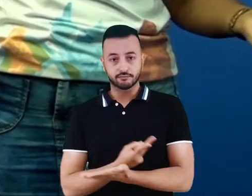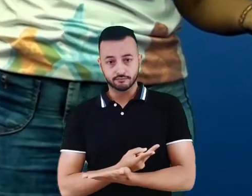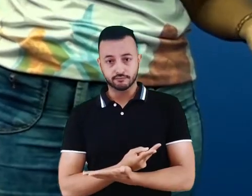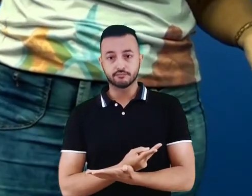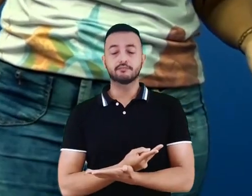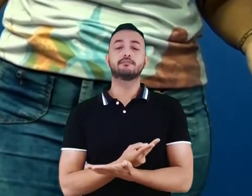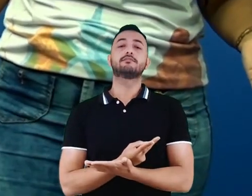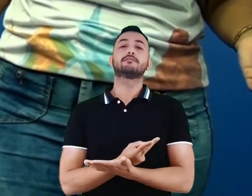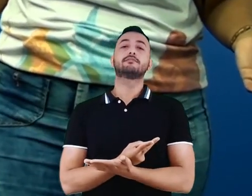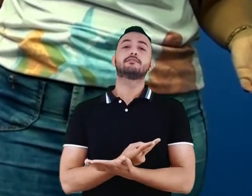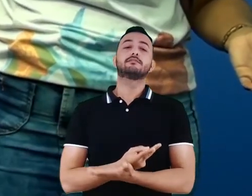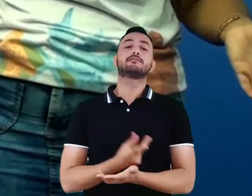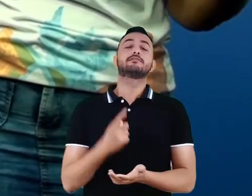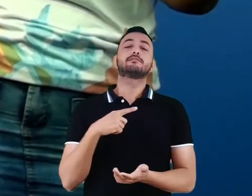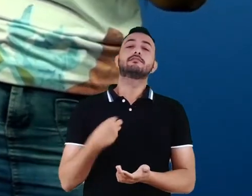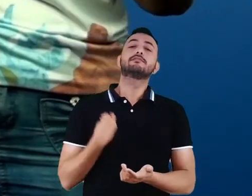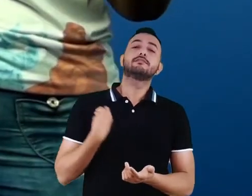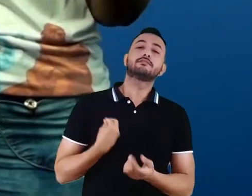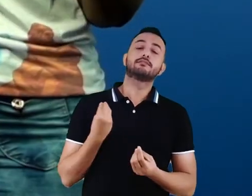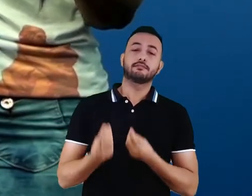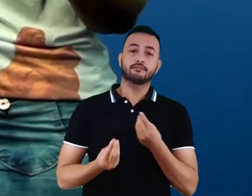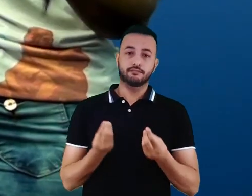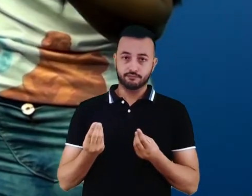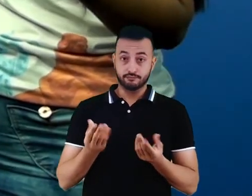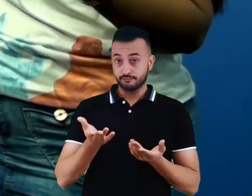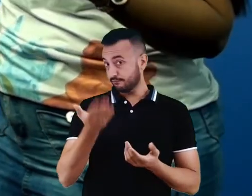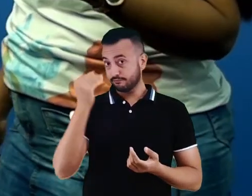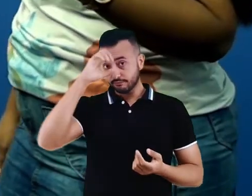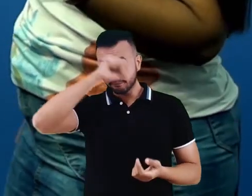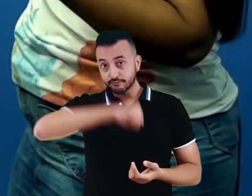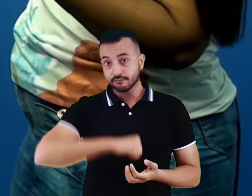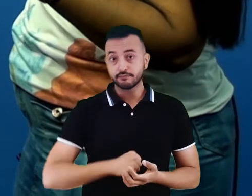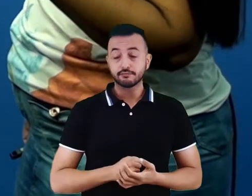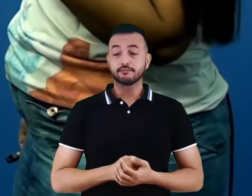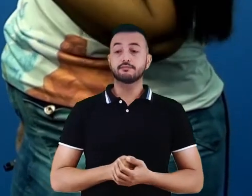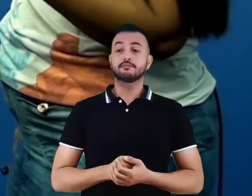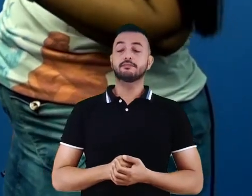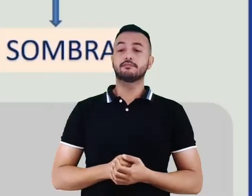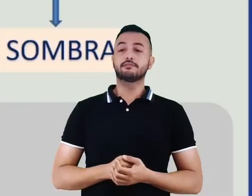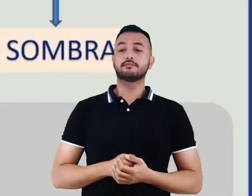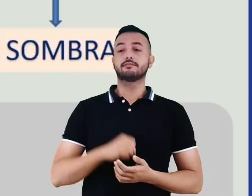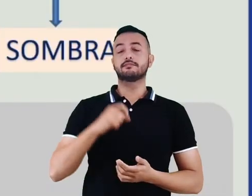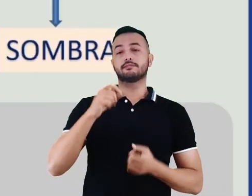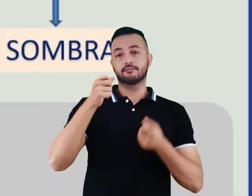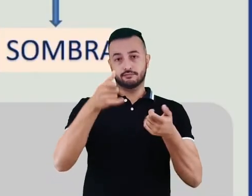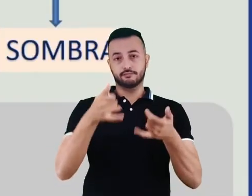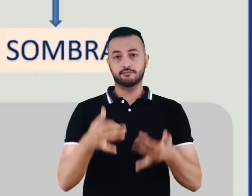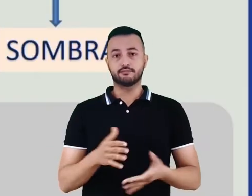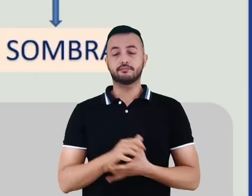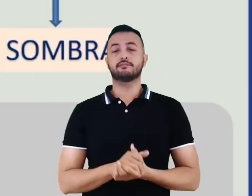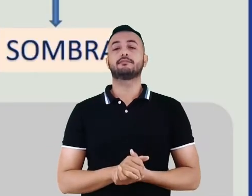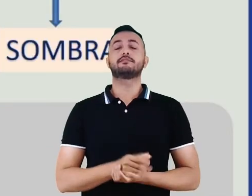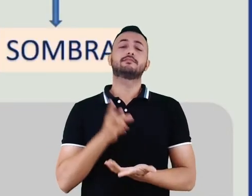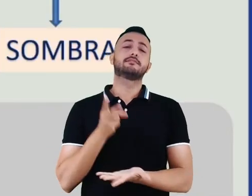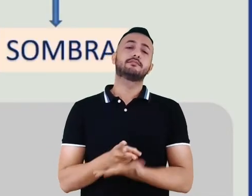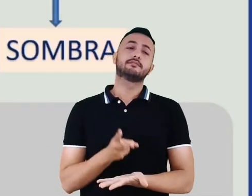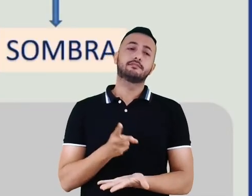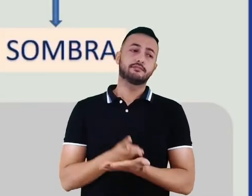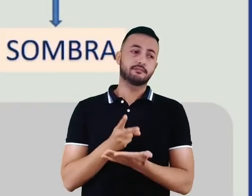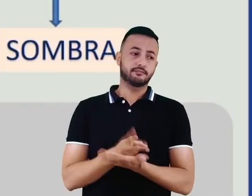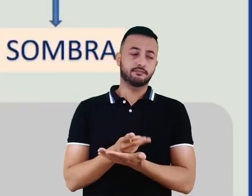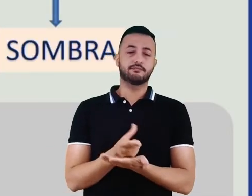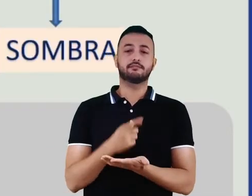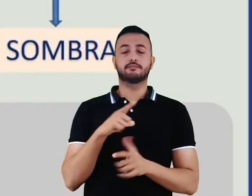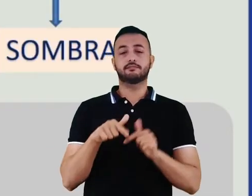para que ela exista? Vamos lá? Vamos aprender? Fiquem sabendo. Toda vez que houver